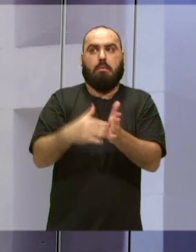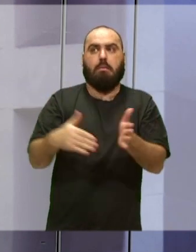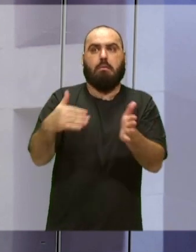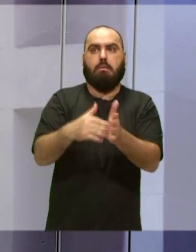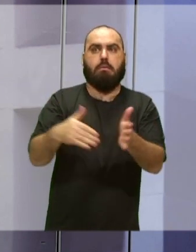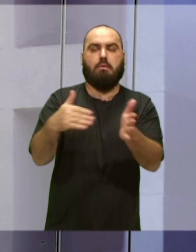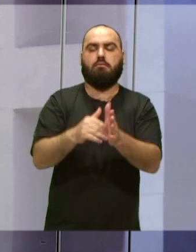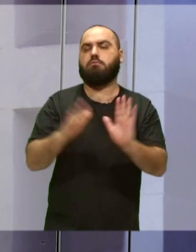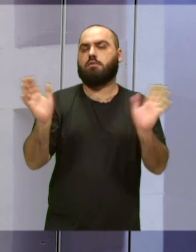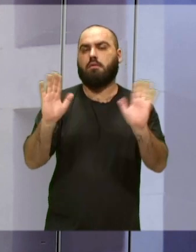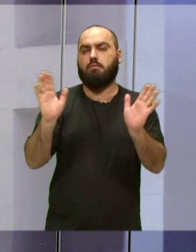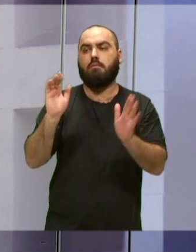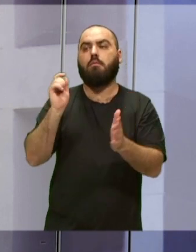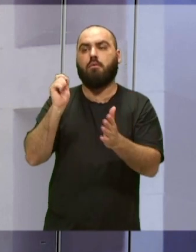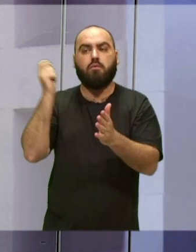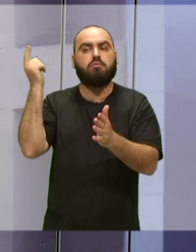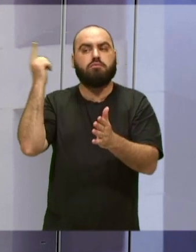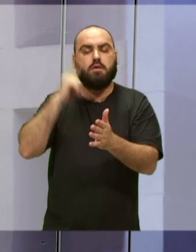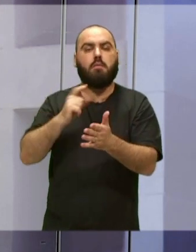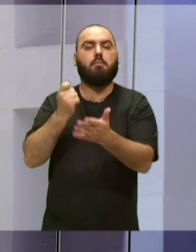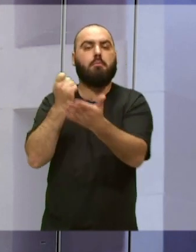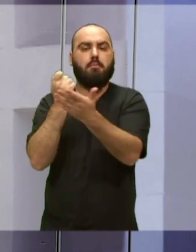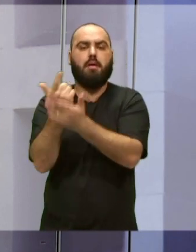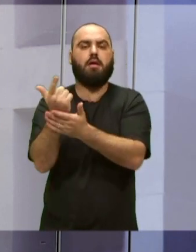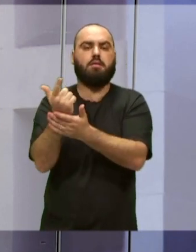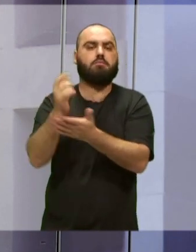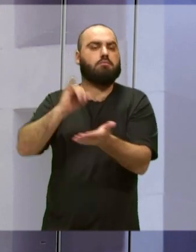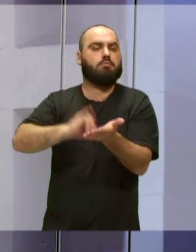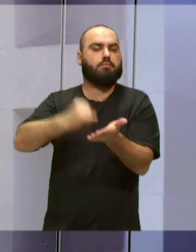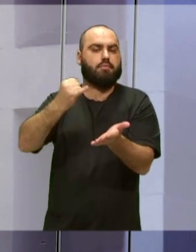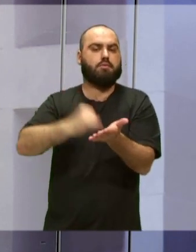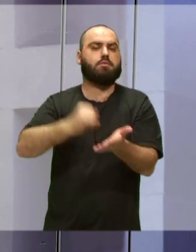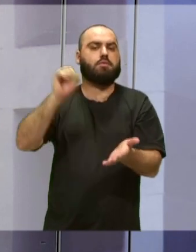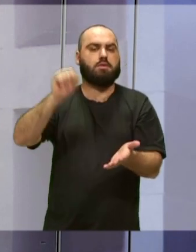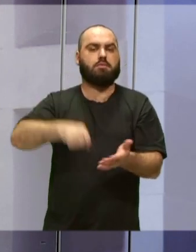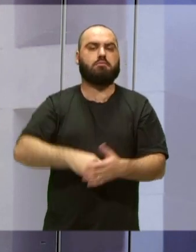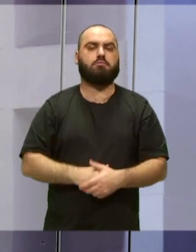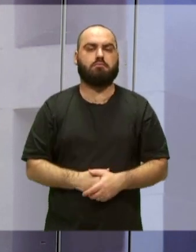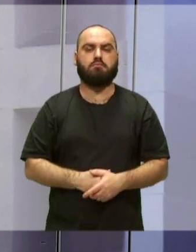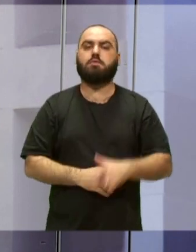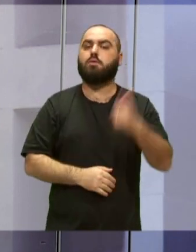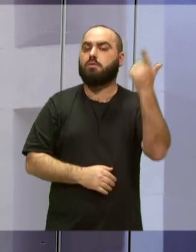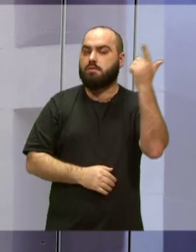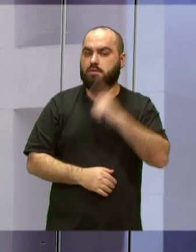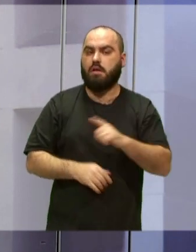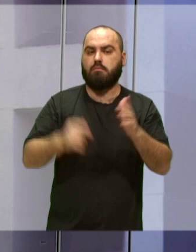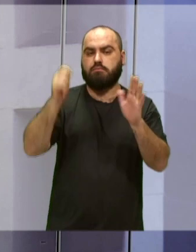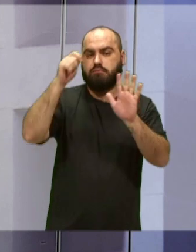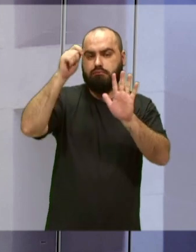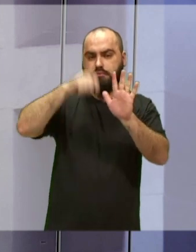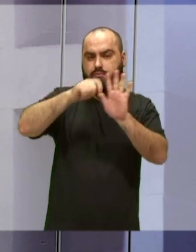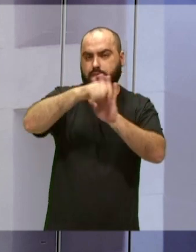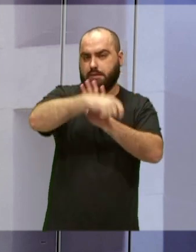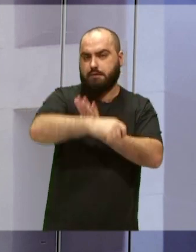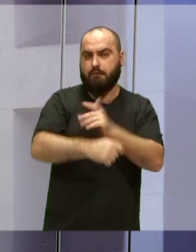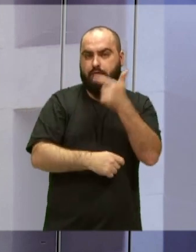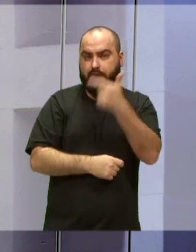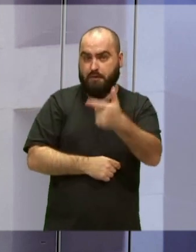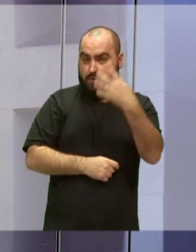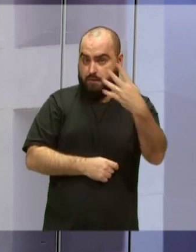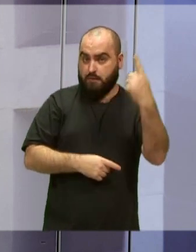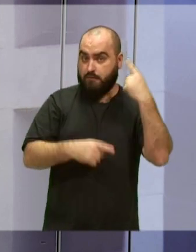A o pagamento desse imposto aqui no nosso município a gente tem a condição de parcelar tem conando parcelar em 24 vezes e